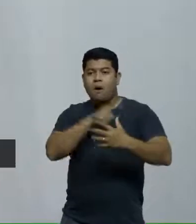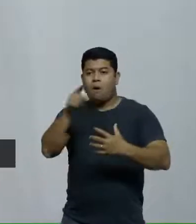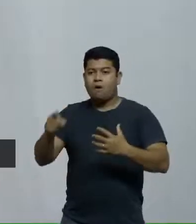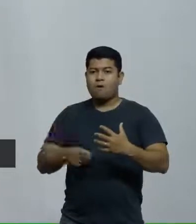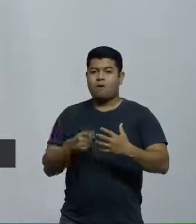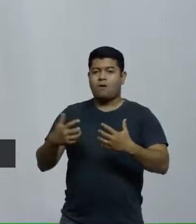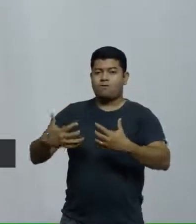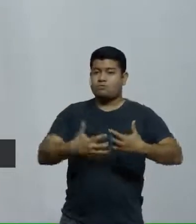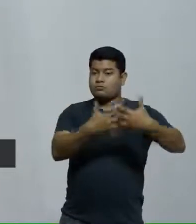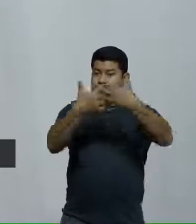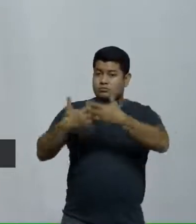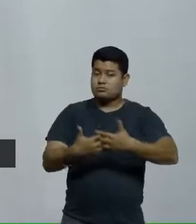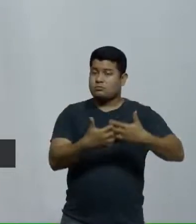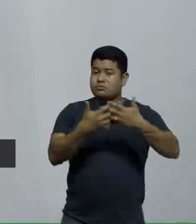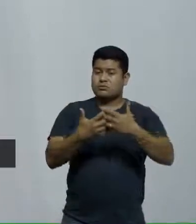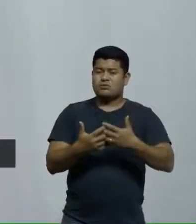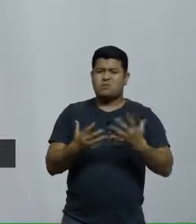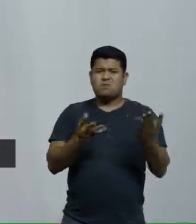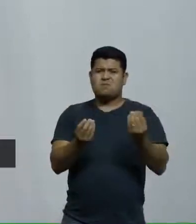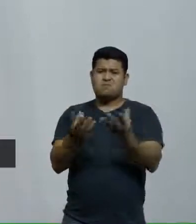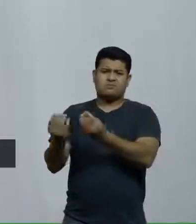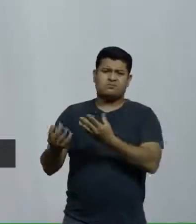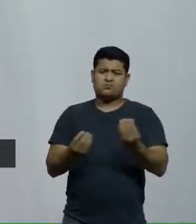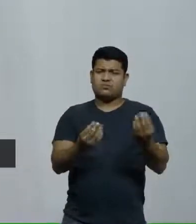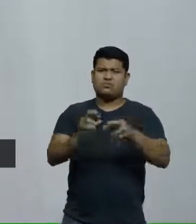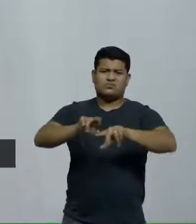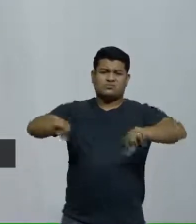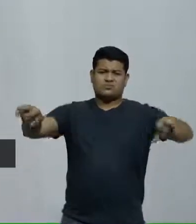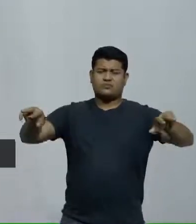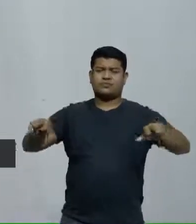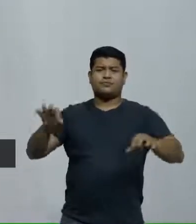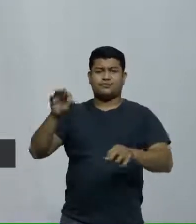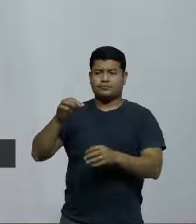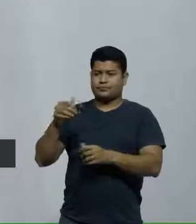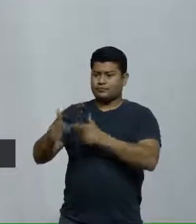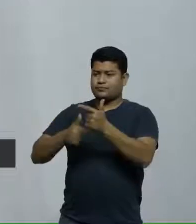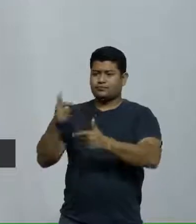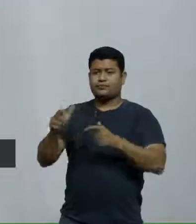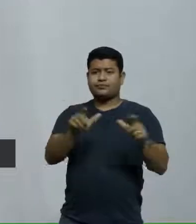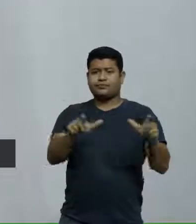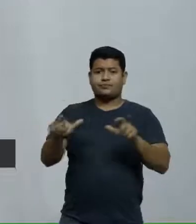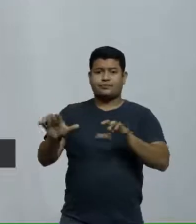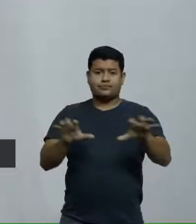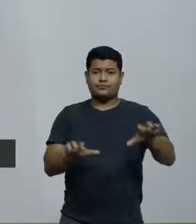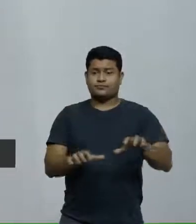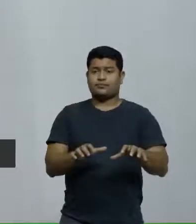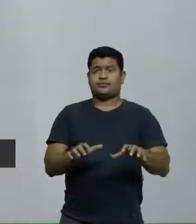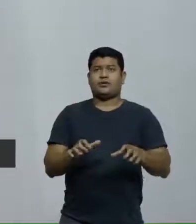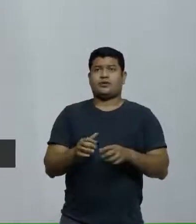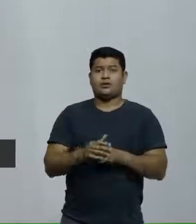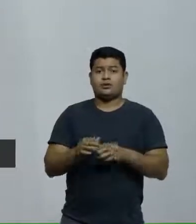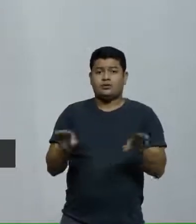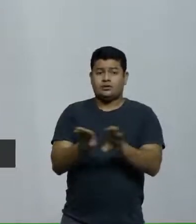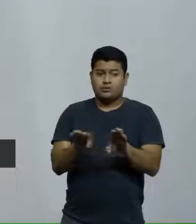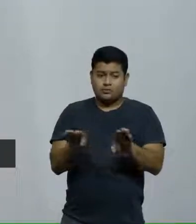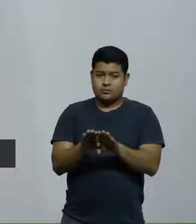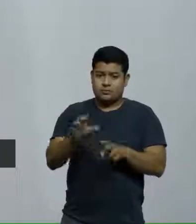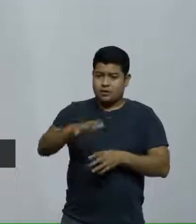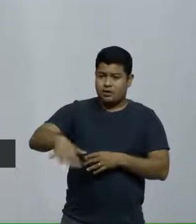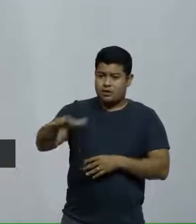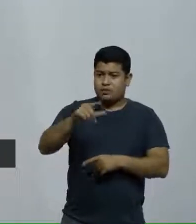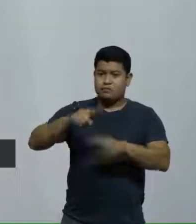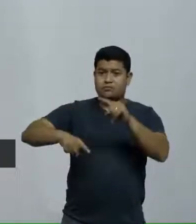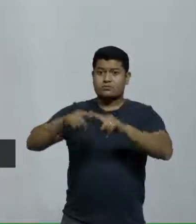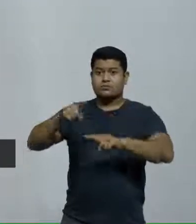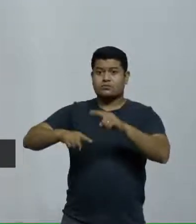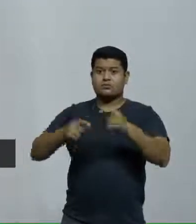também, agora no ramo, no segmento de produtos, né, eletrodomésticos, produtos que têm